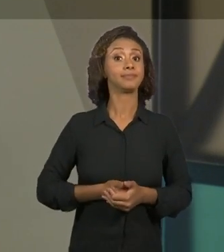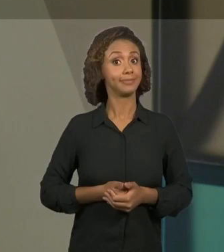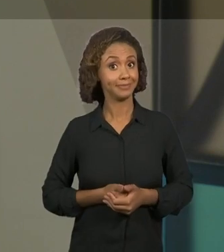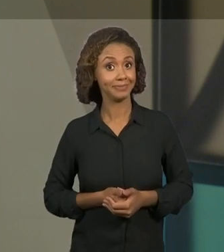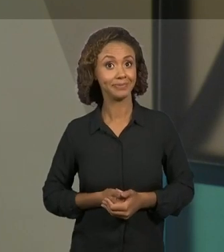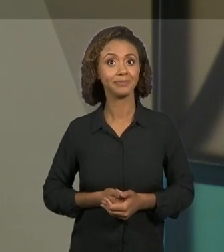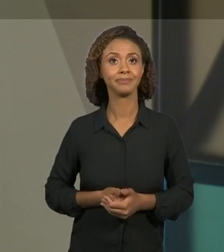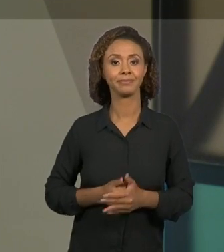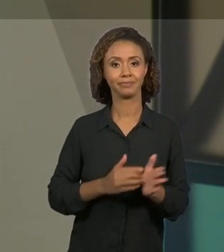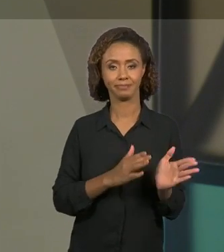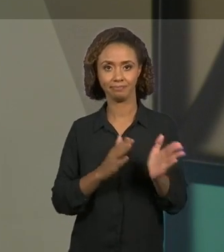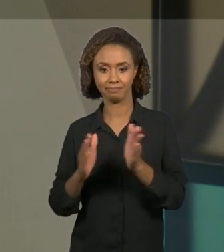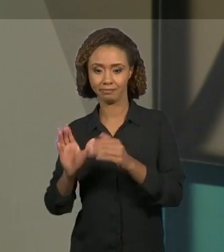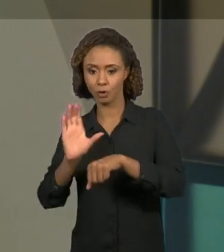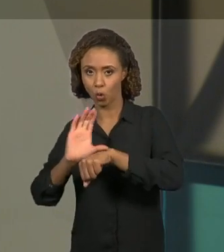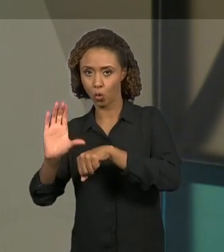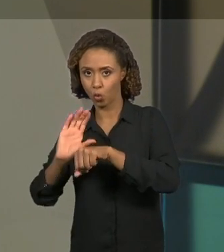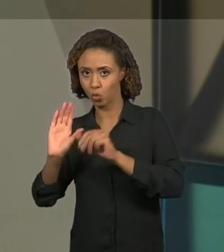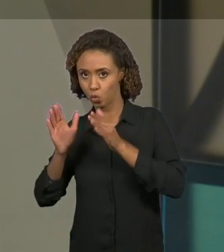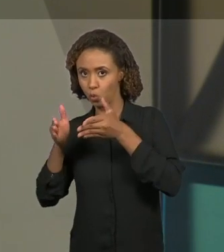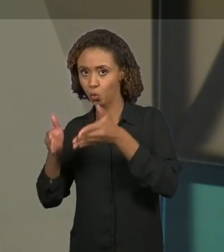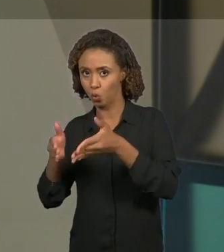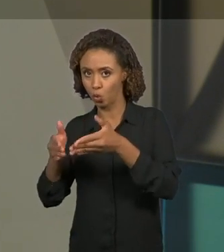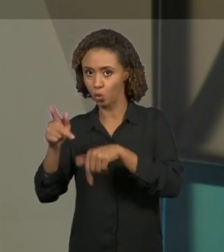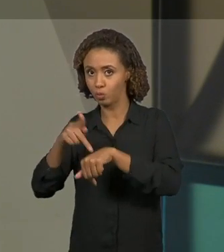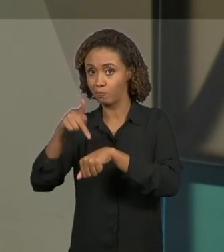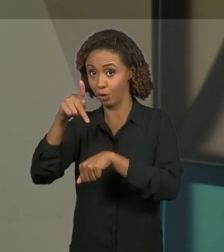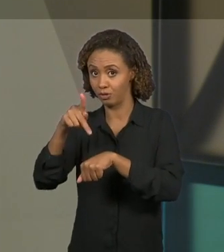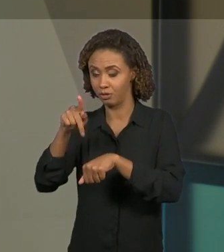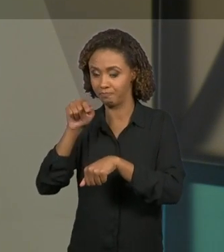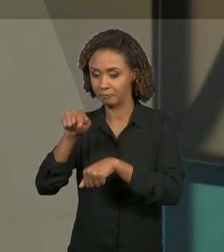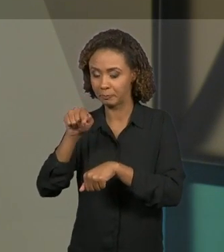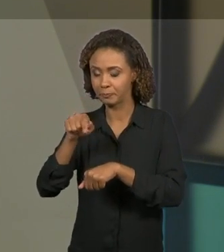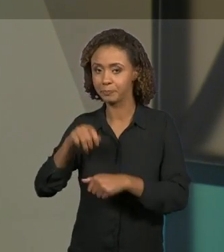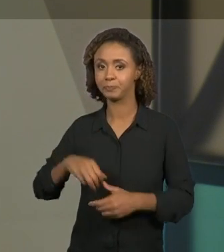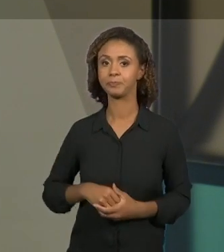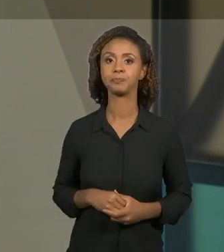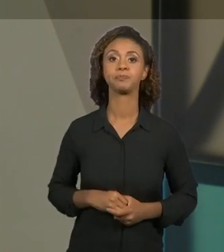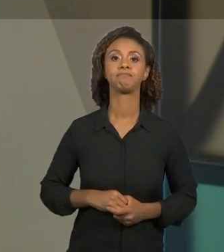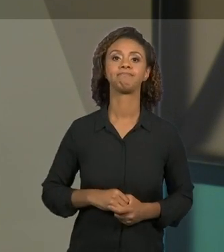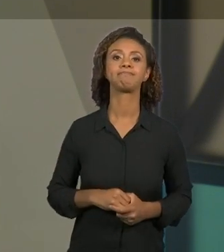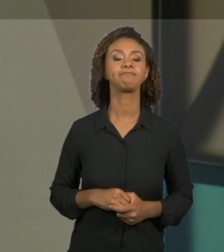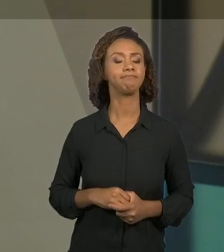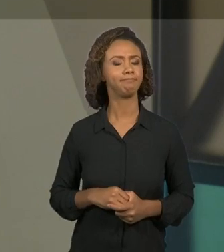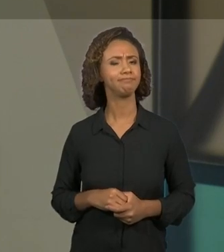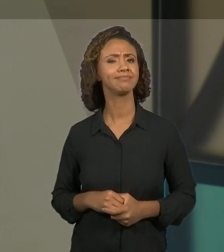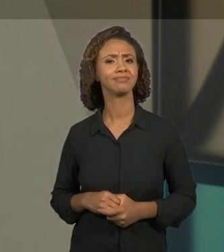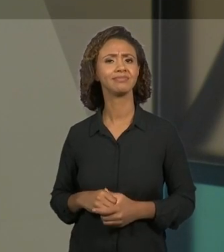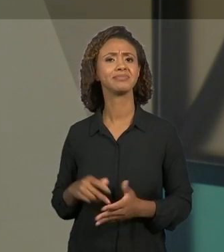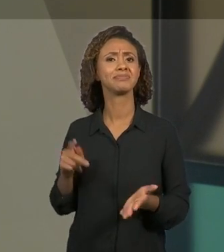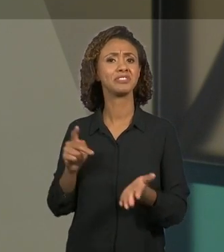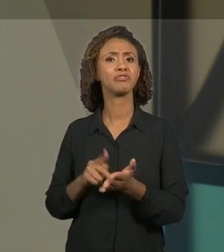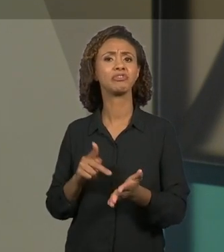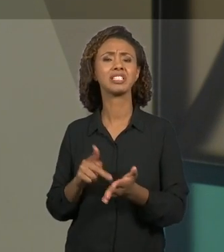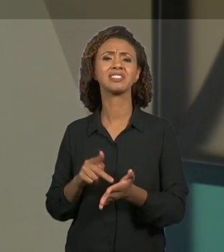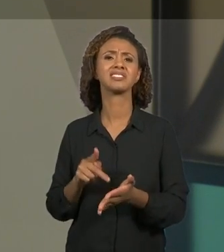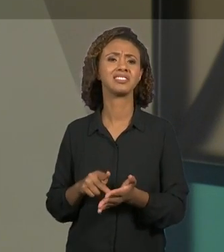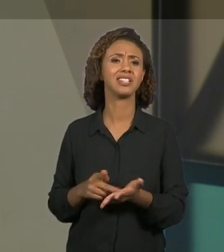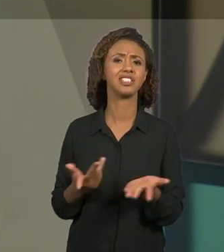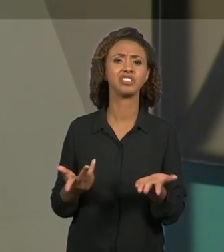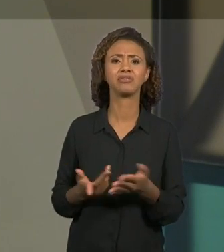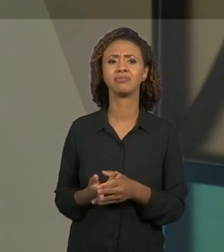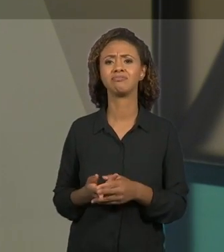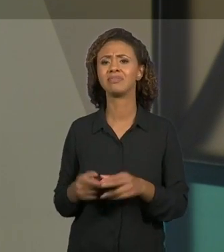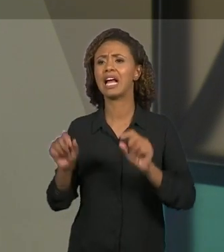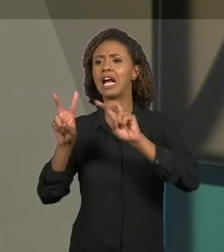falando com relação ao curso em si a pós graduação dificilmente você vai encontrar alguma situação que